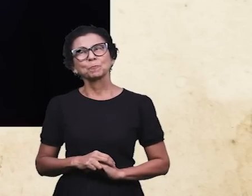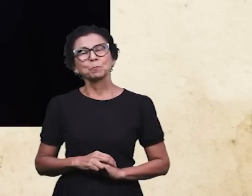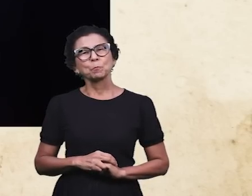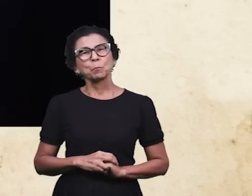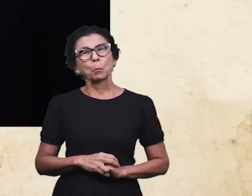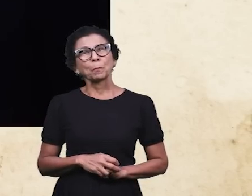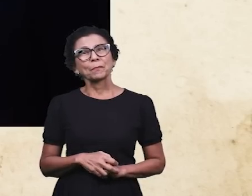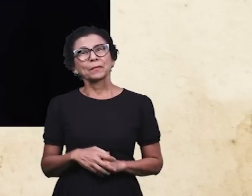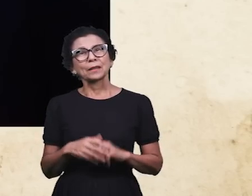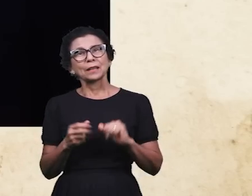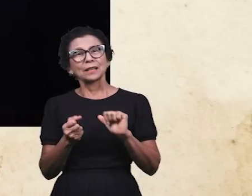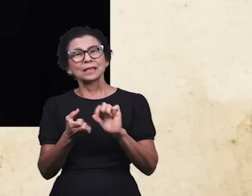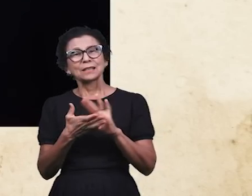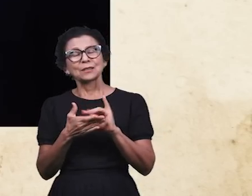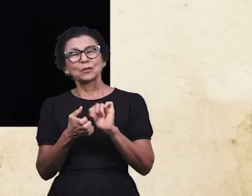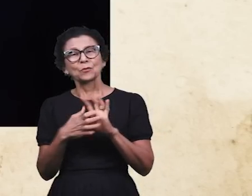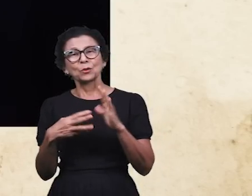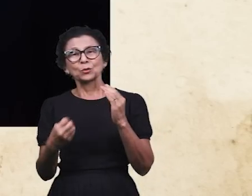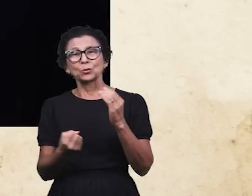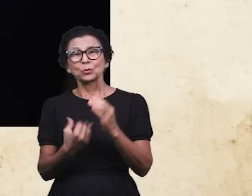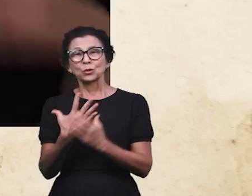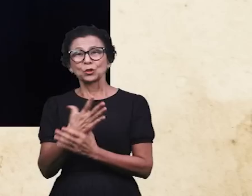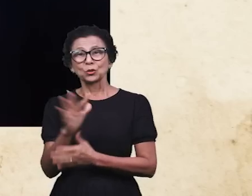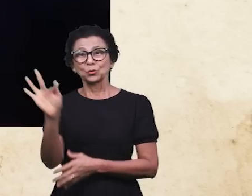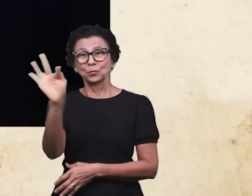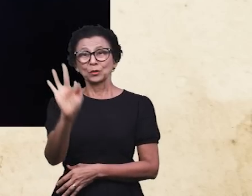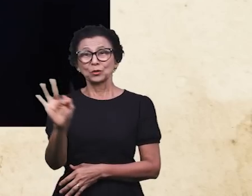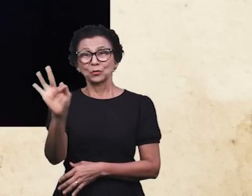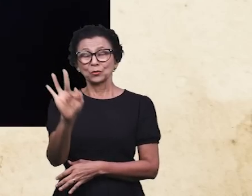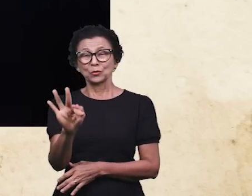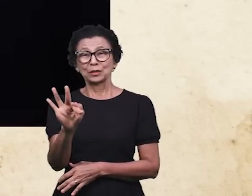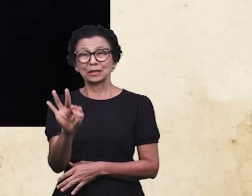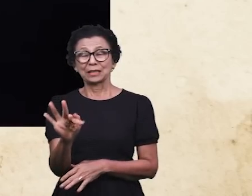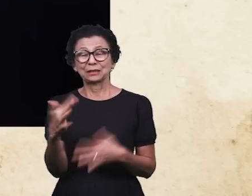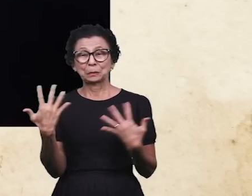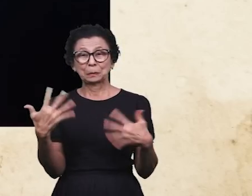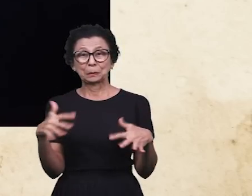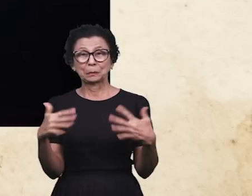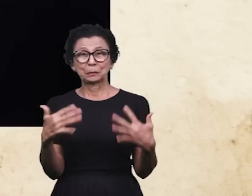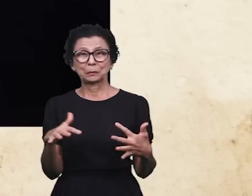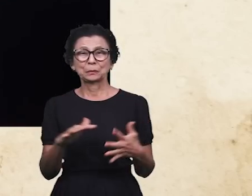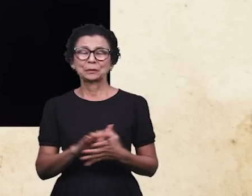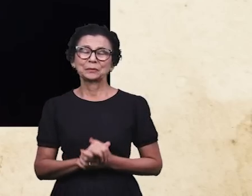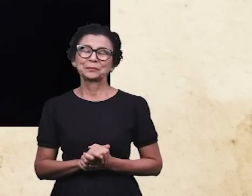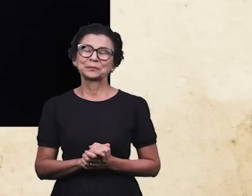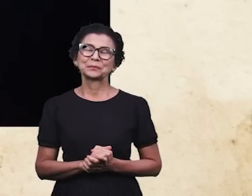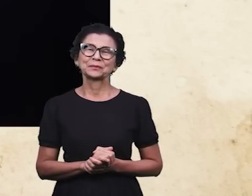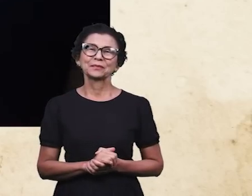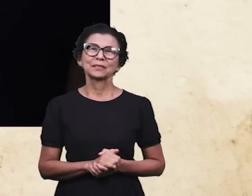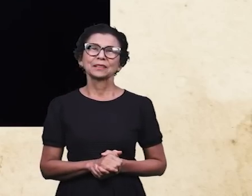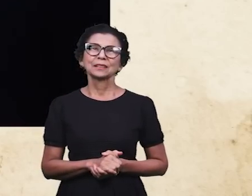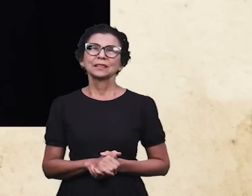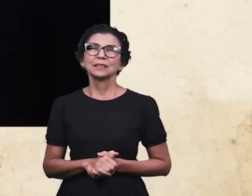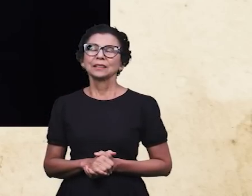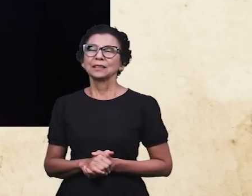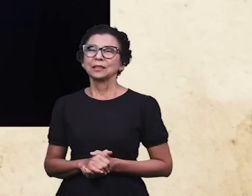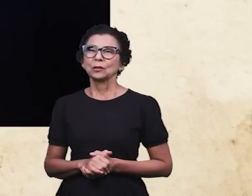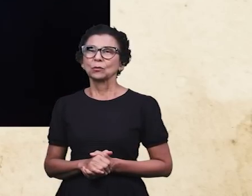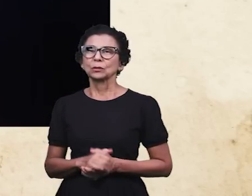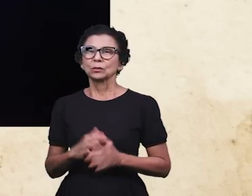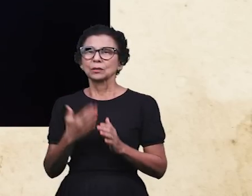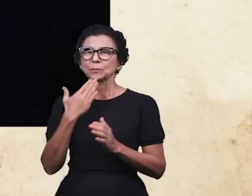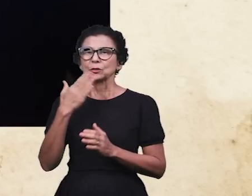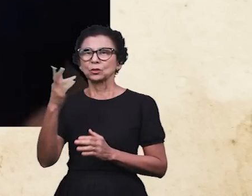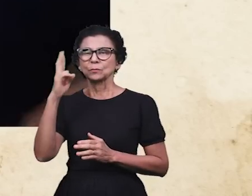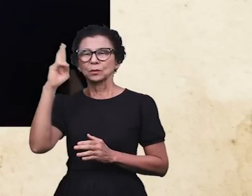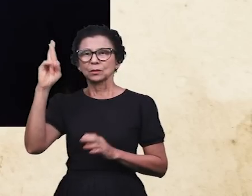surgiu no meio de uma universidade oprimida, mas é a prova que onde tem um servo de Deus buscando ao Senhor, o Espírito Santo age. A